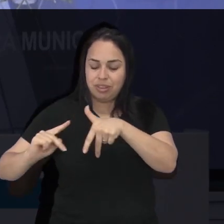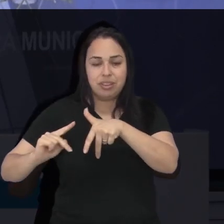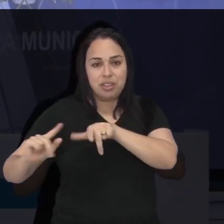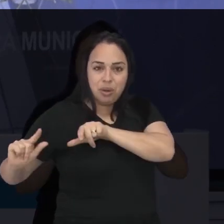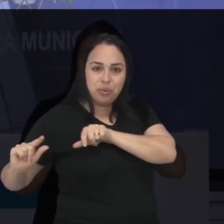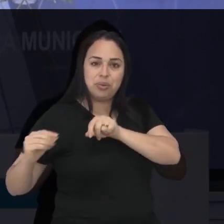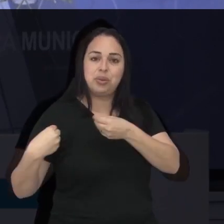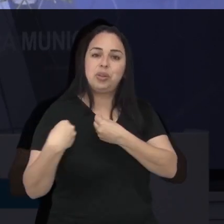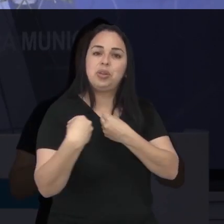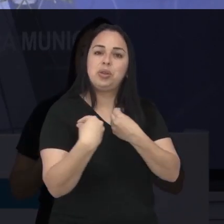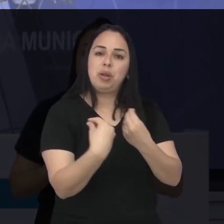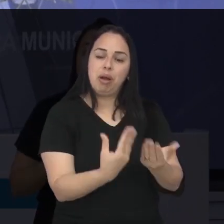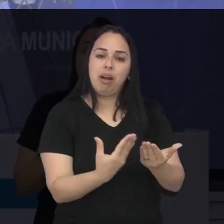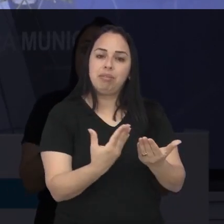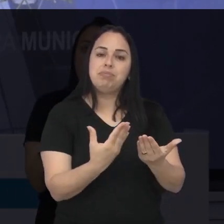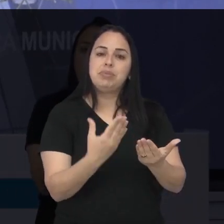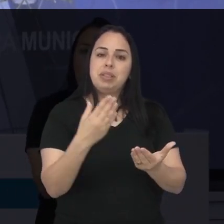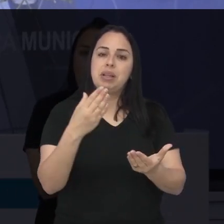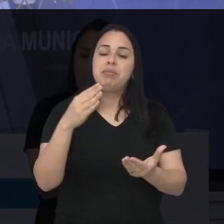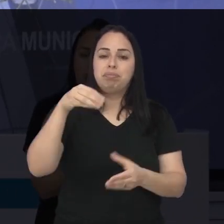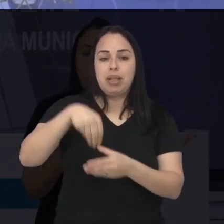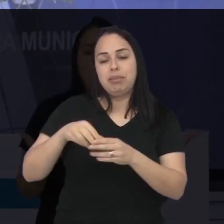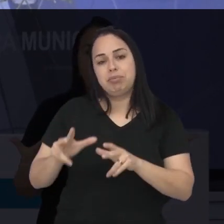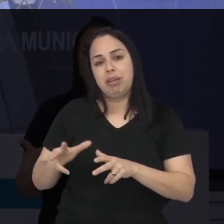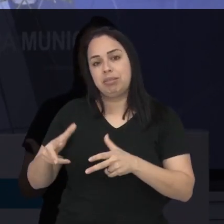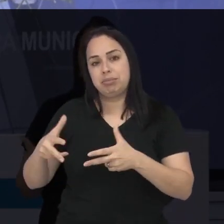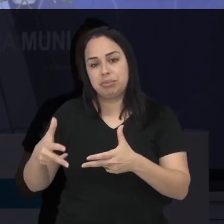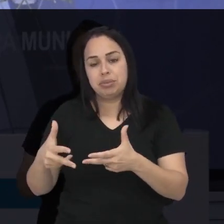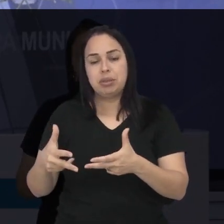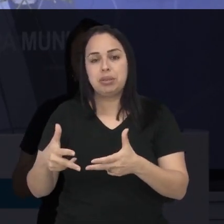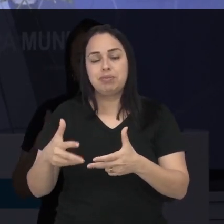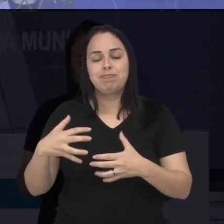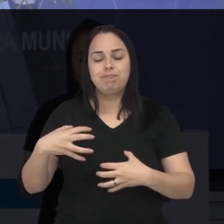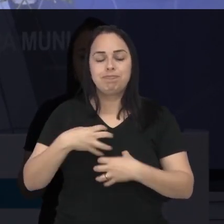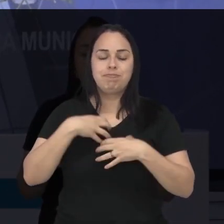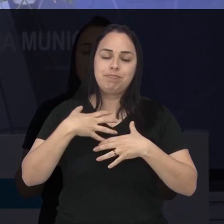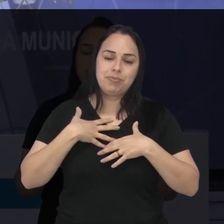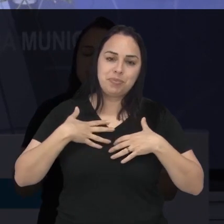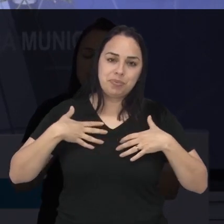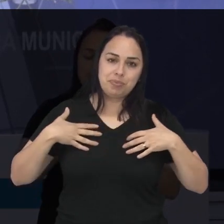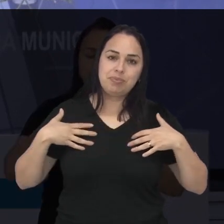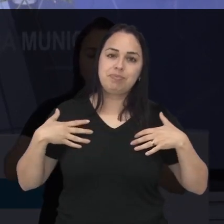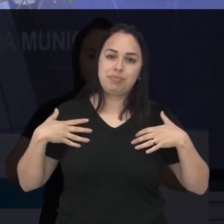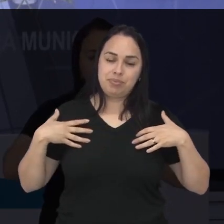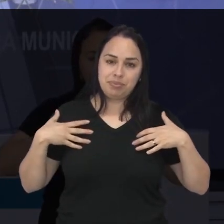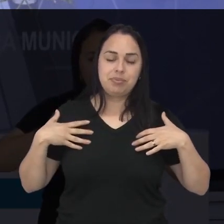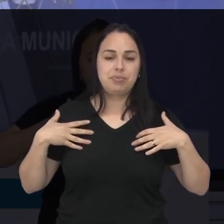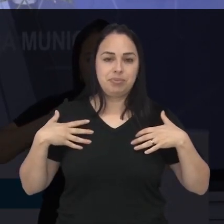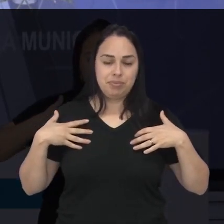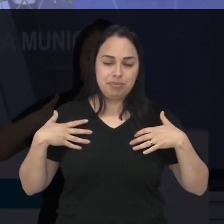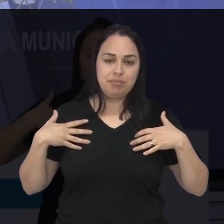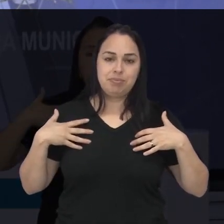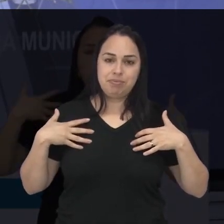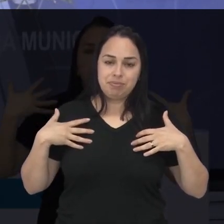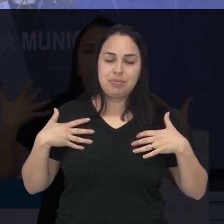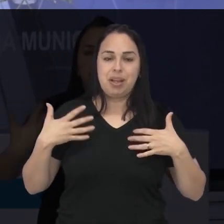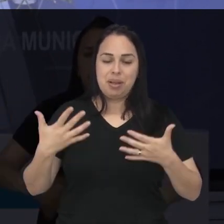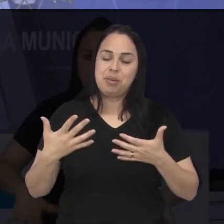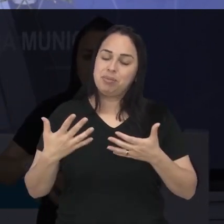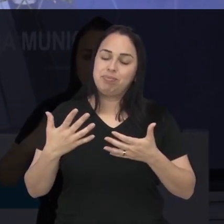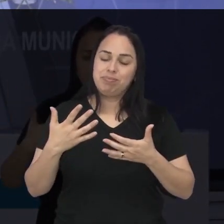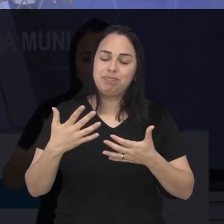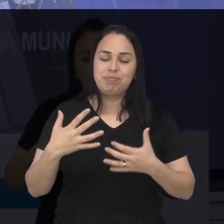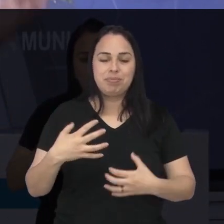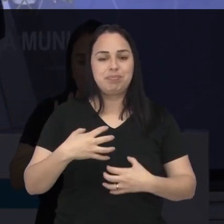joseense que eu ofereço nesta casa e com muito orgulho, eu tenho